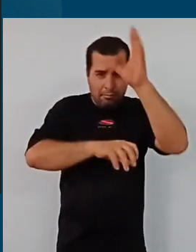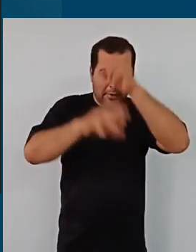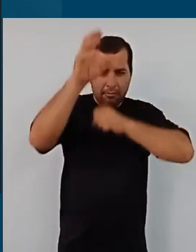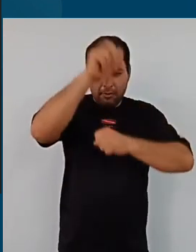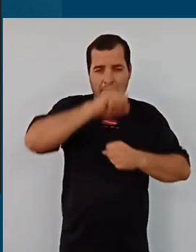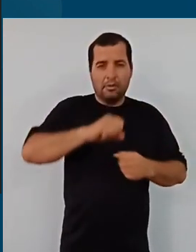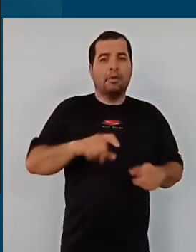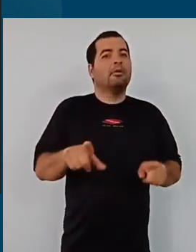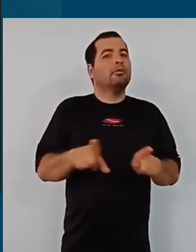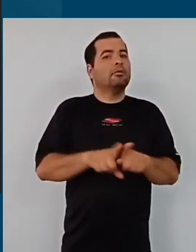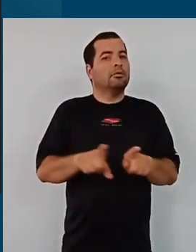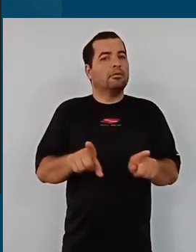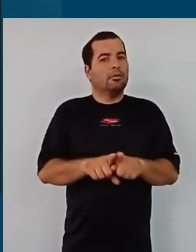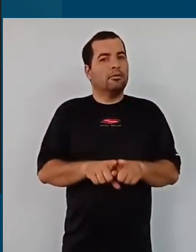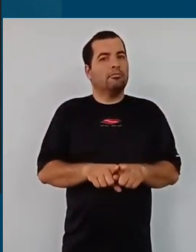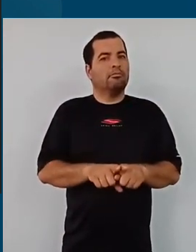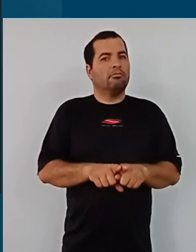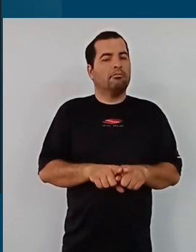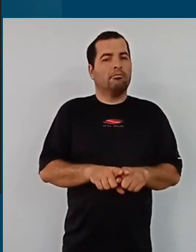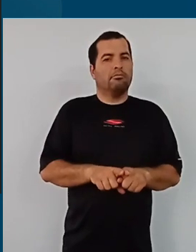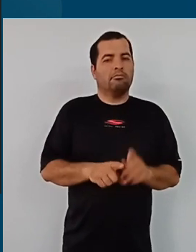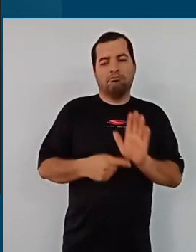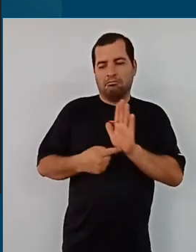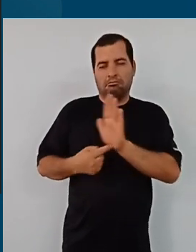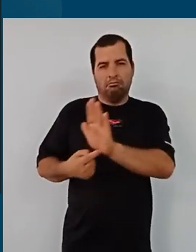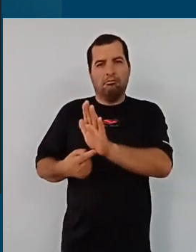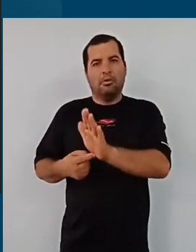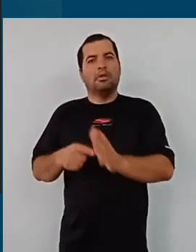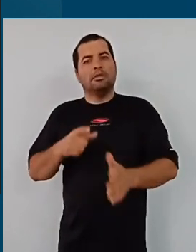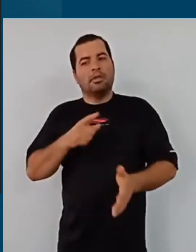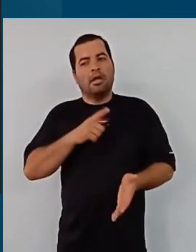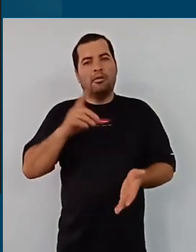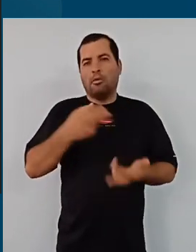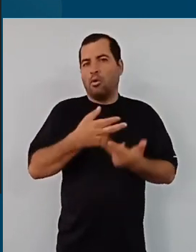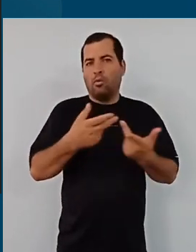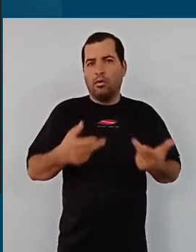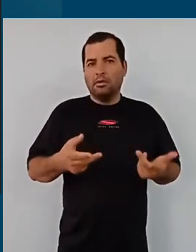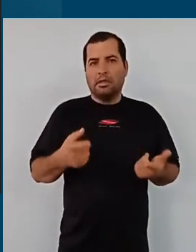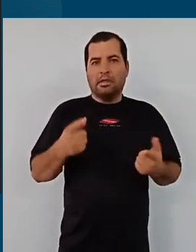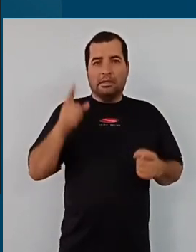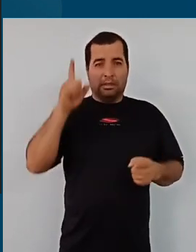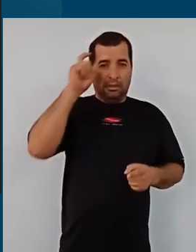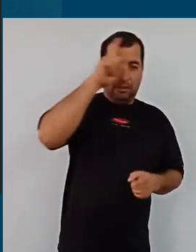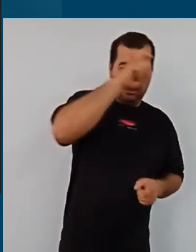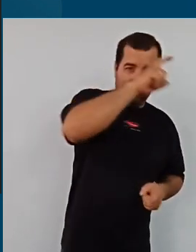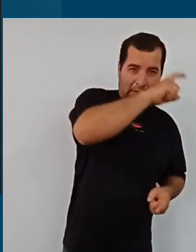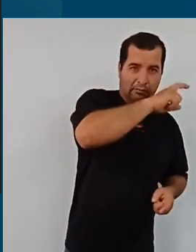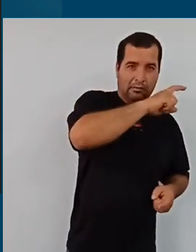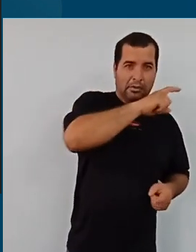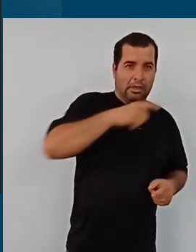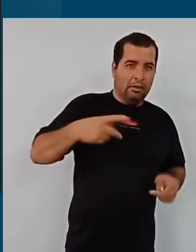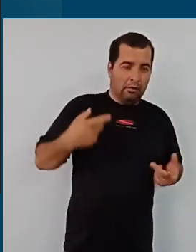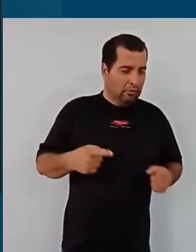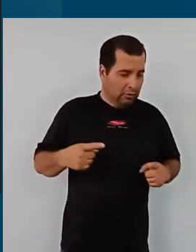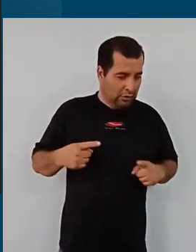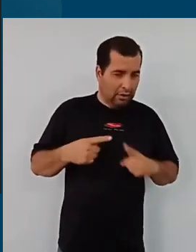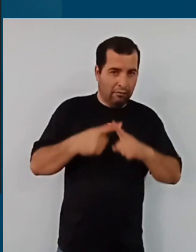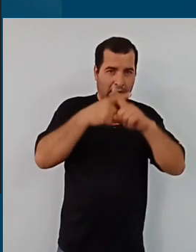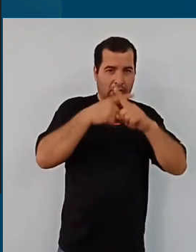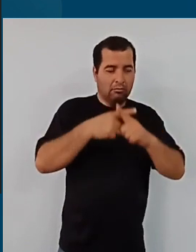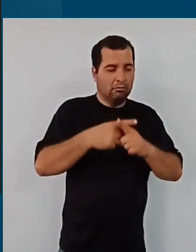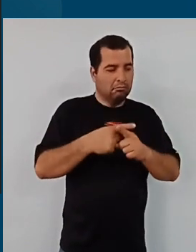ao mesmo tempo, propor situações relativamente complexas que os desafiem